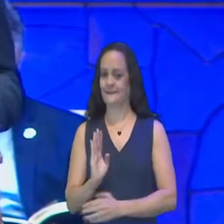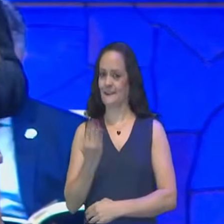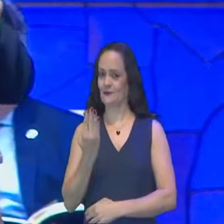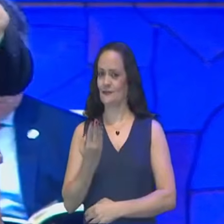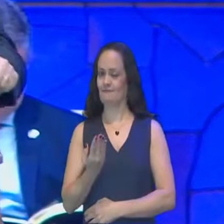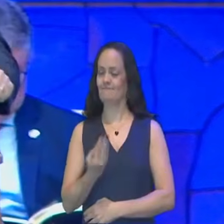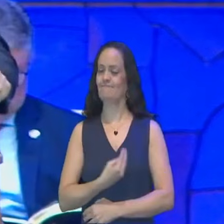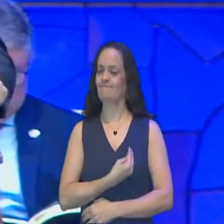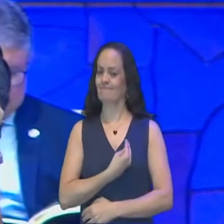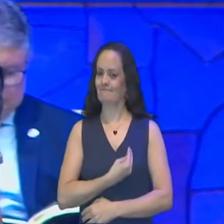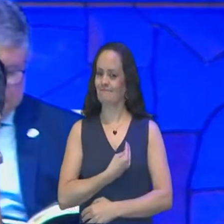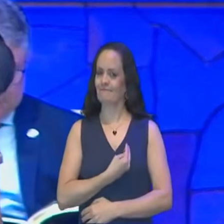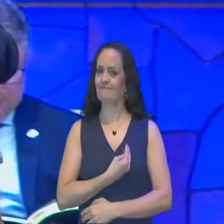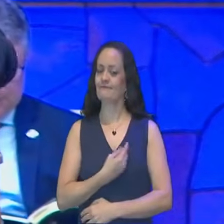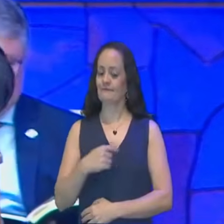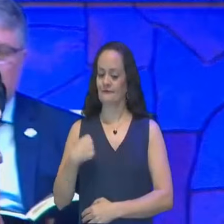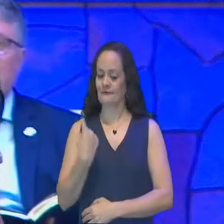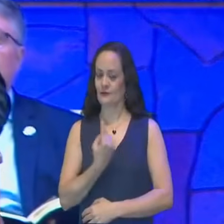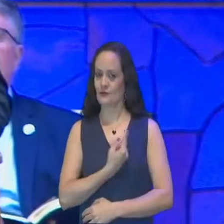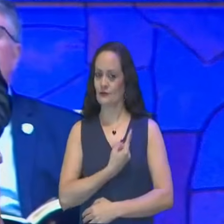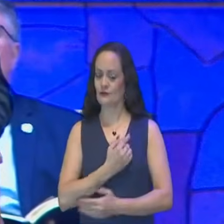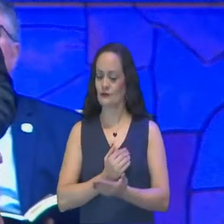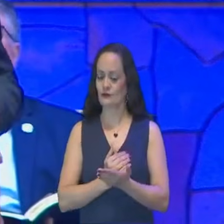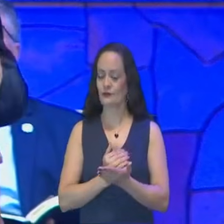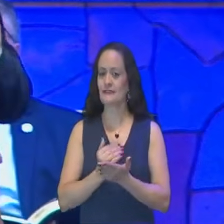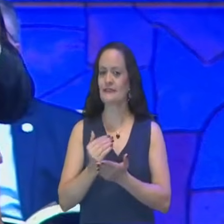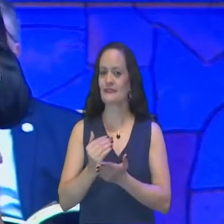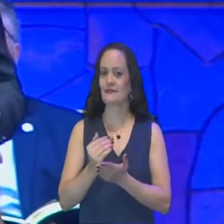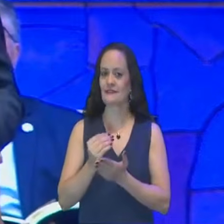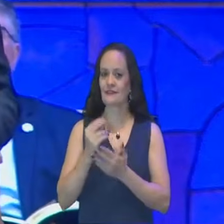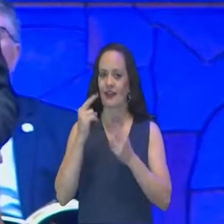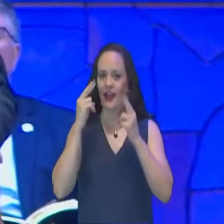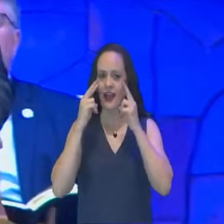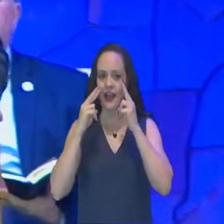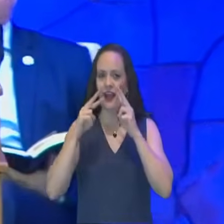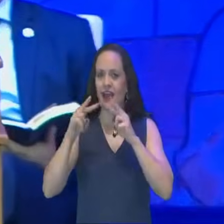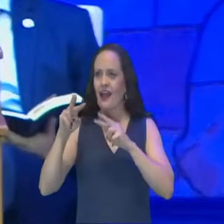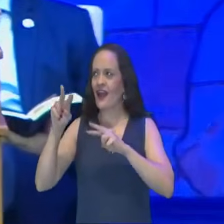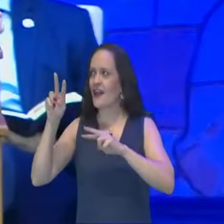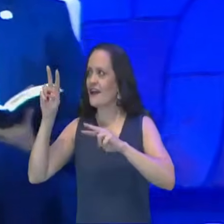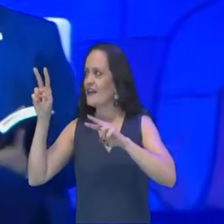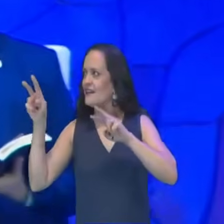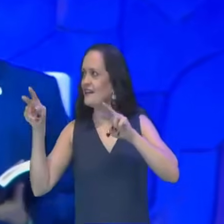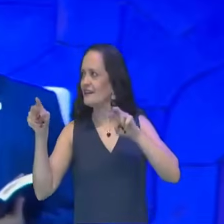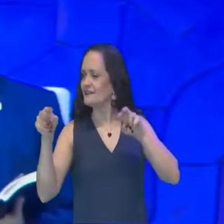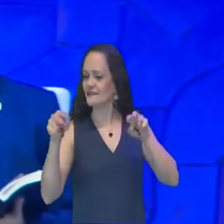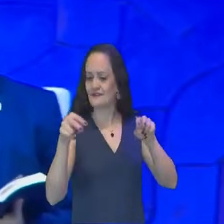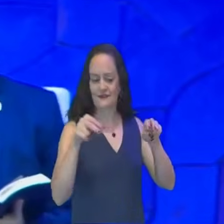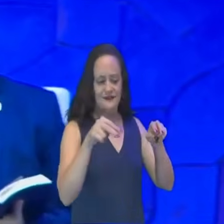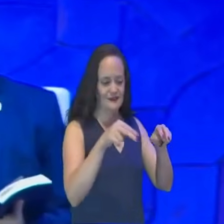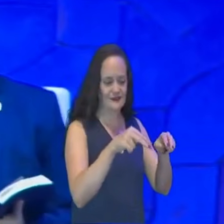E os nossos olhos começam a se fixar nas coisas efêmeras e materiais.